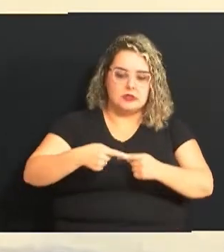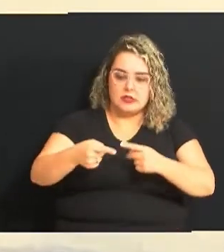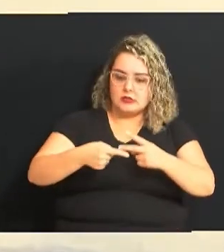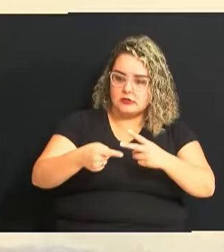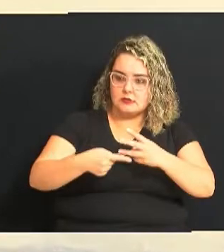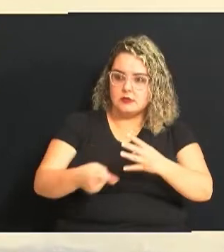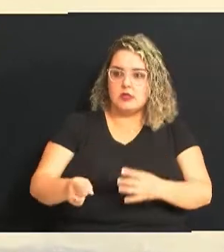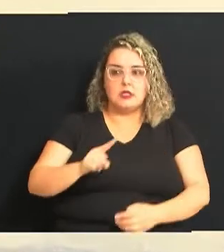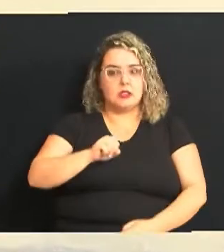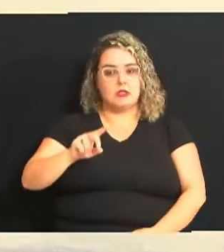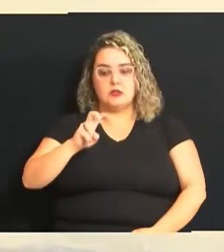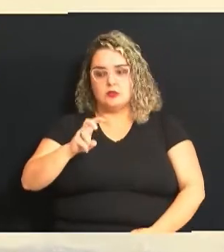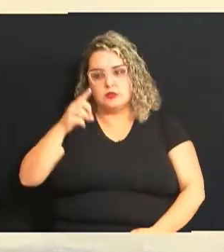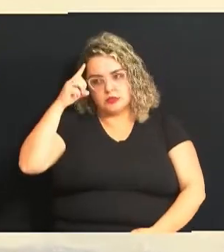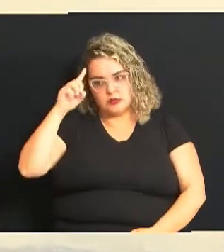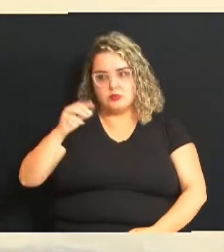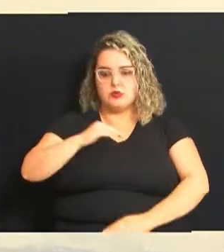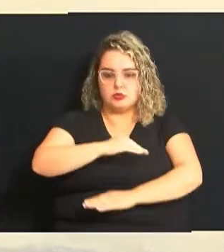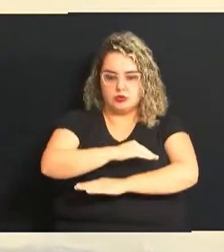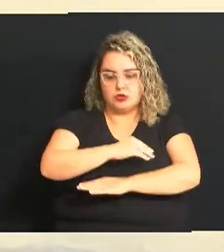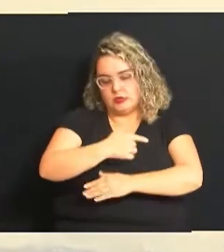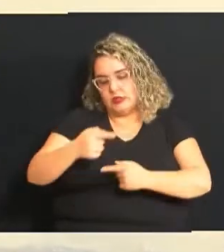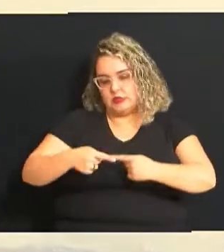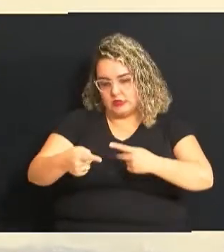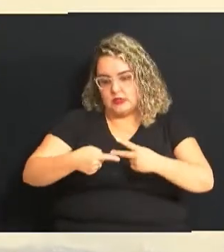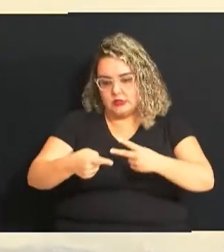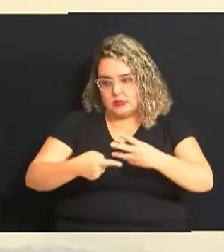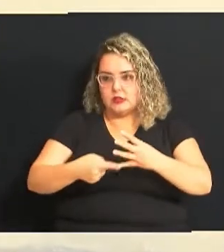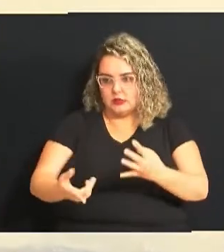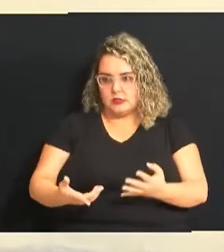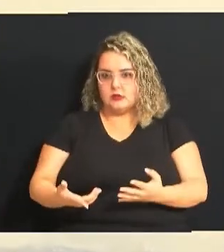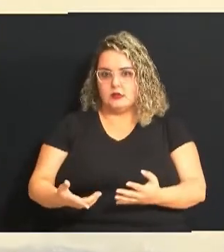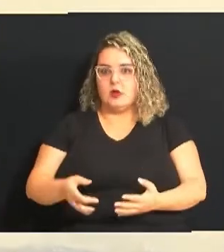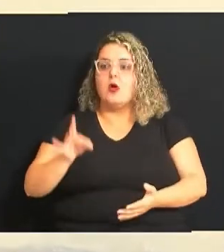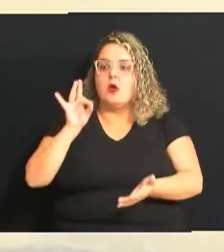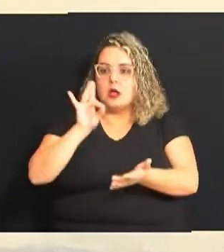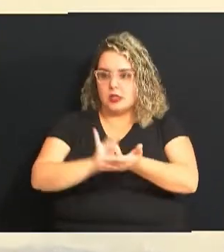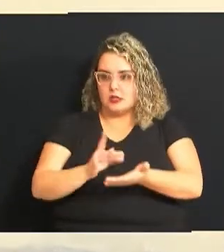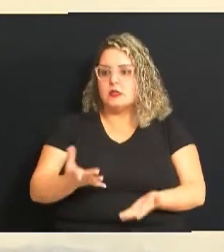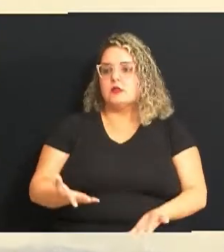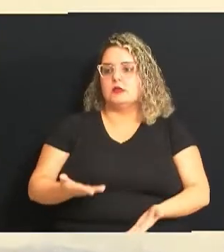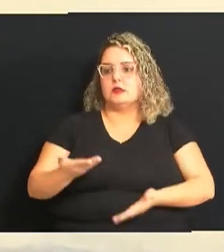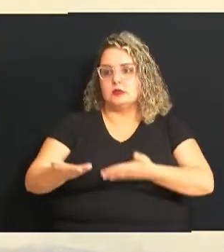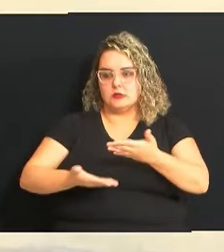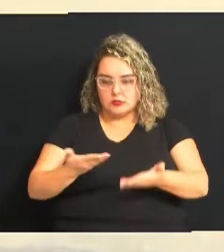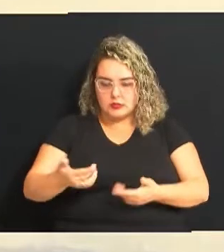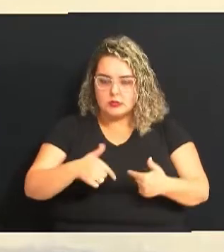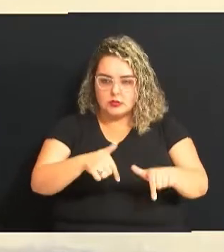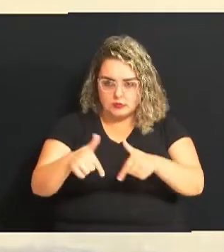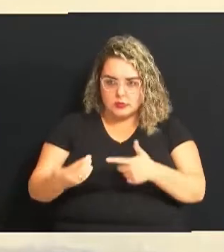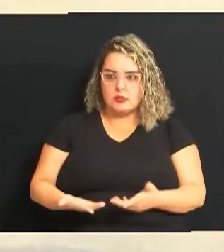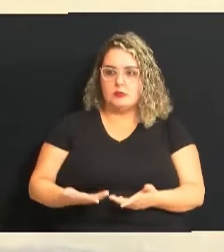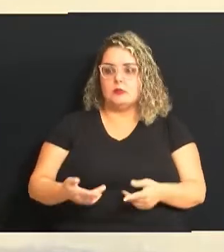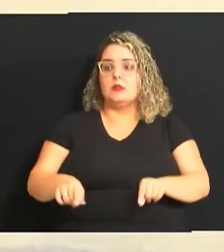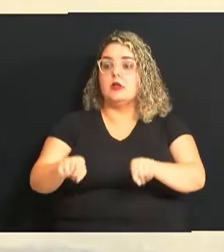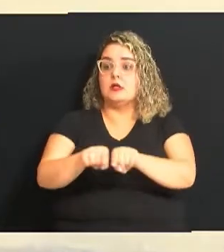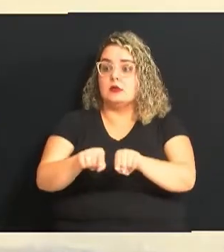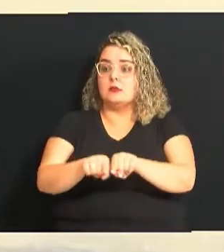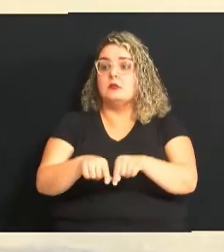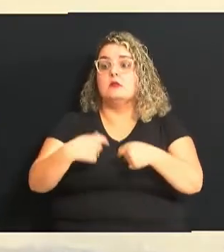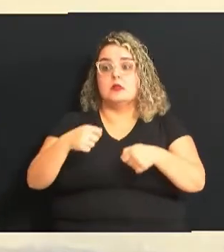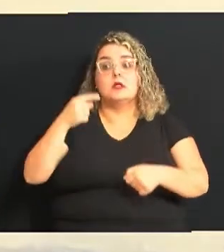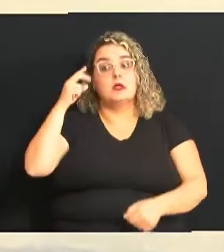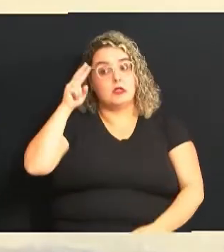os 5 dias da semana. Sim. Então, com essa realidade que nós estamos trabalhando. Mas também a gente precisa